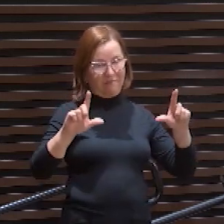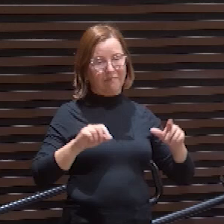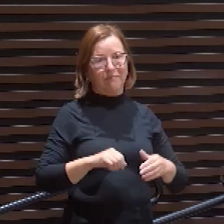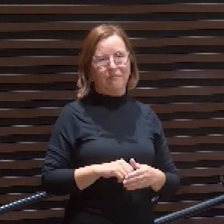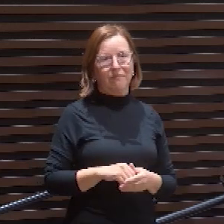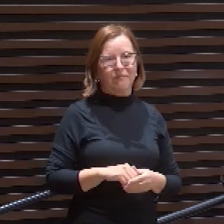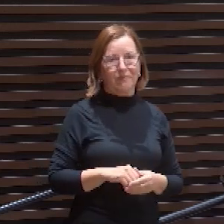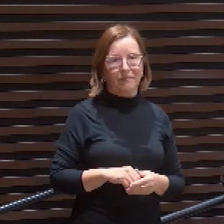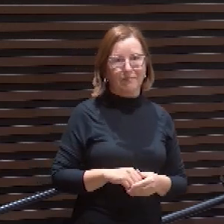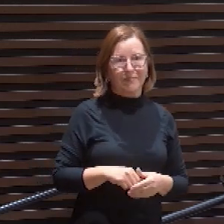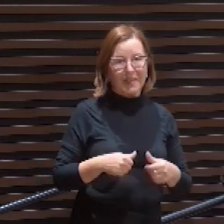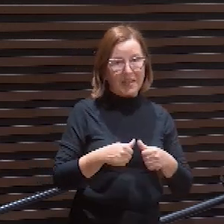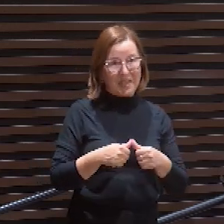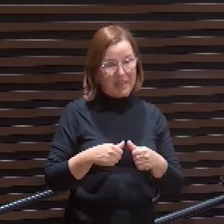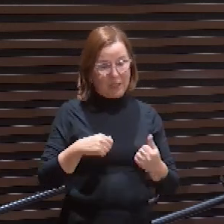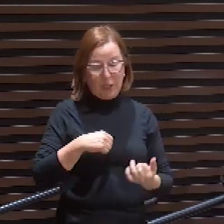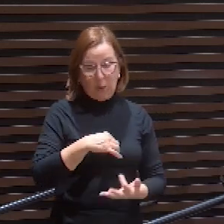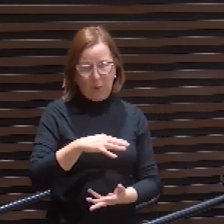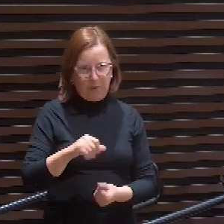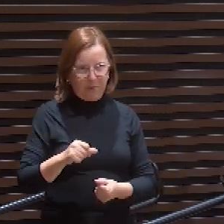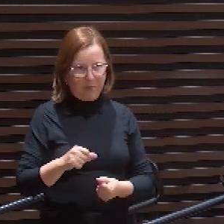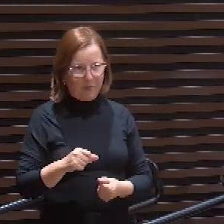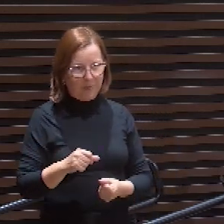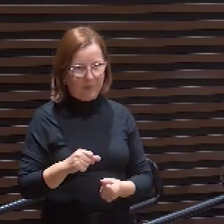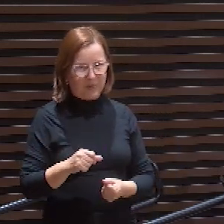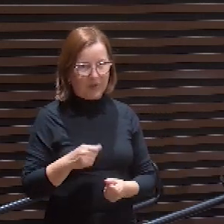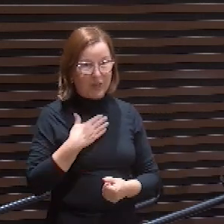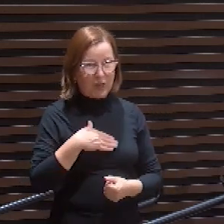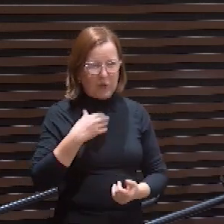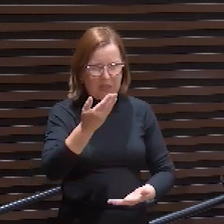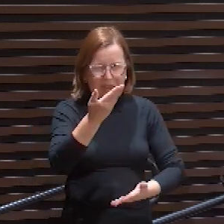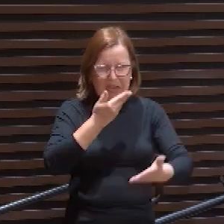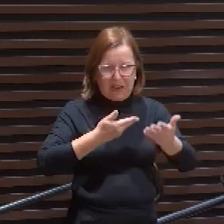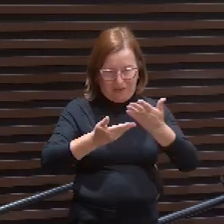Esse é o nosso mundo de troca.